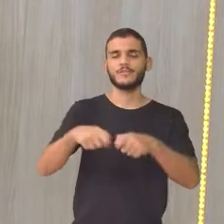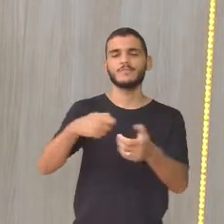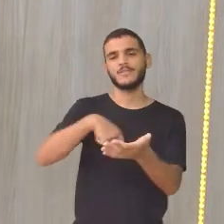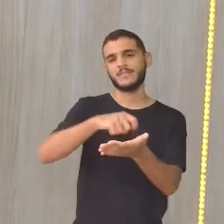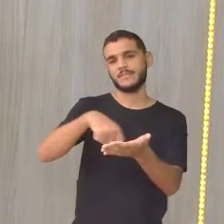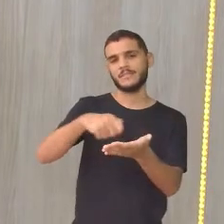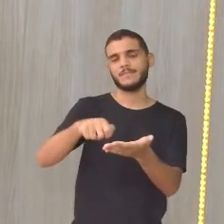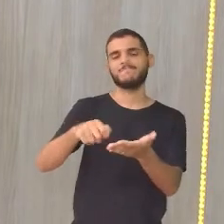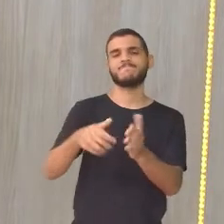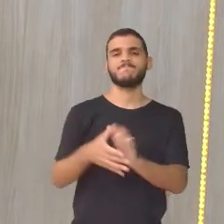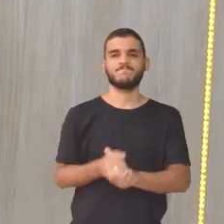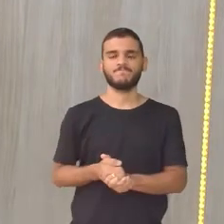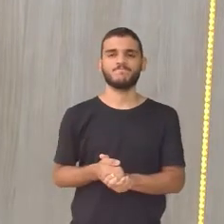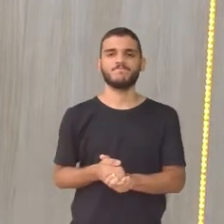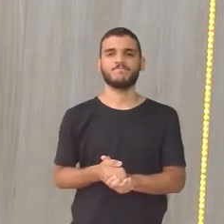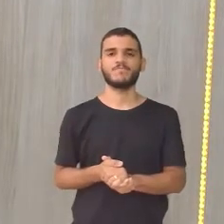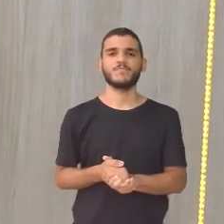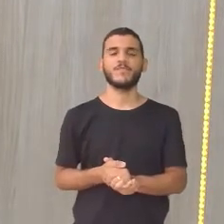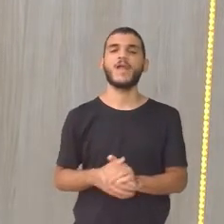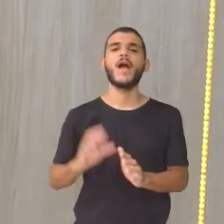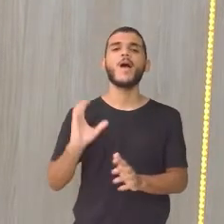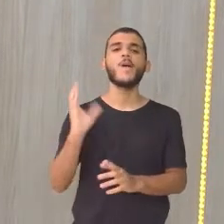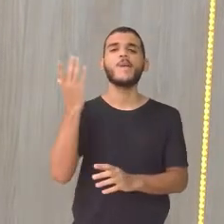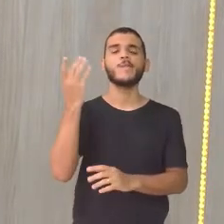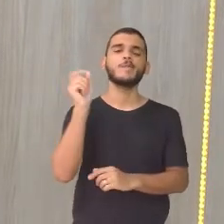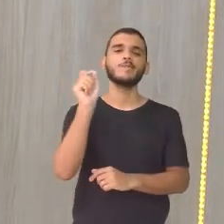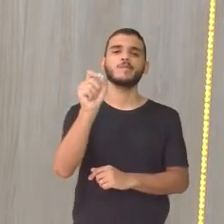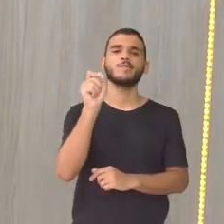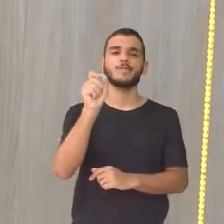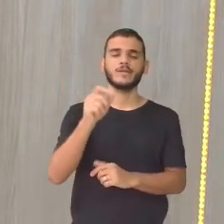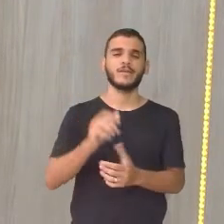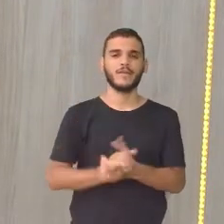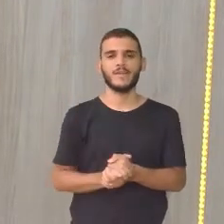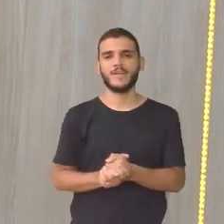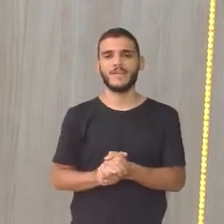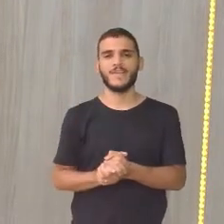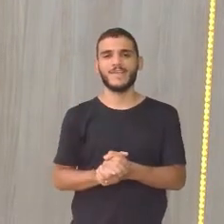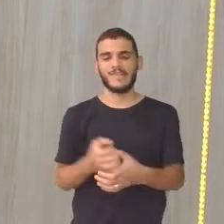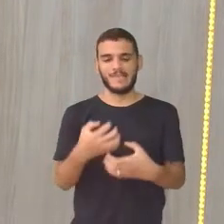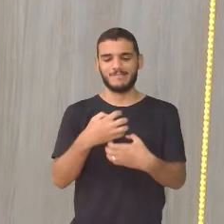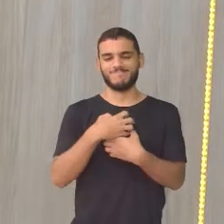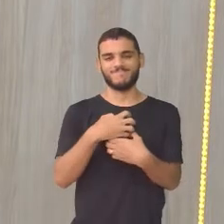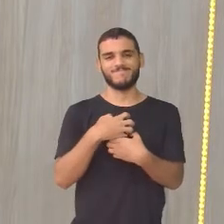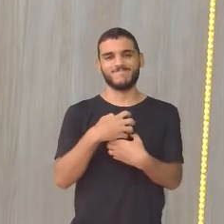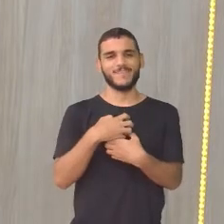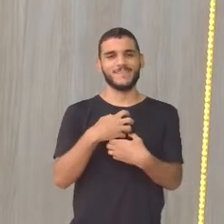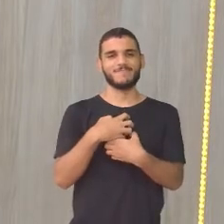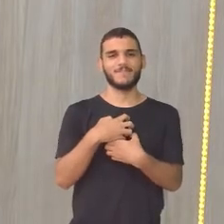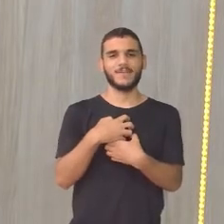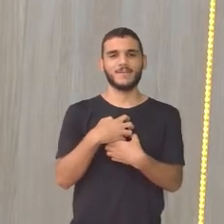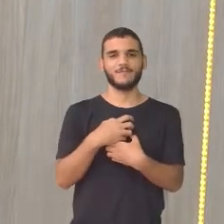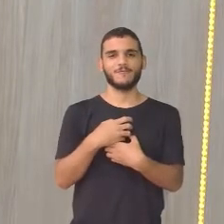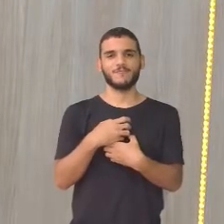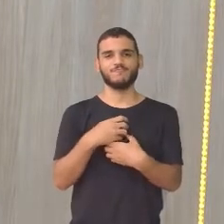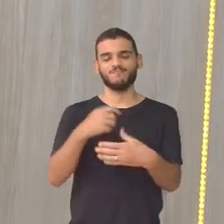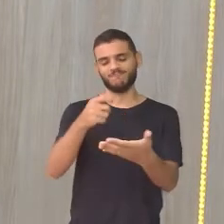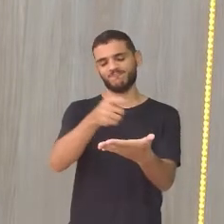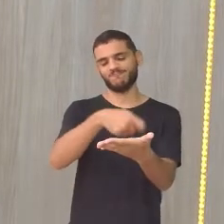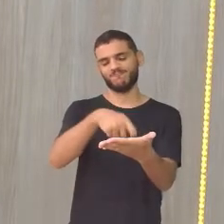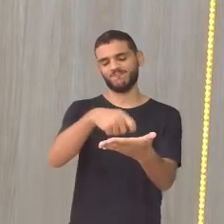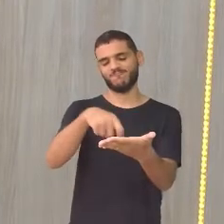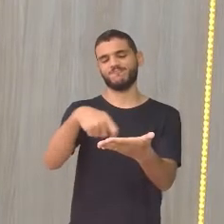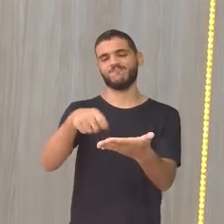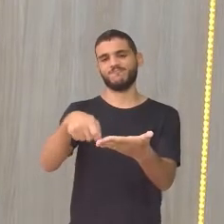aconteceu esse fenômeno mágico. Eles deram asas à sua imaginação. Então,